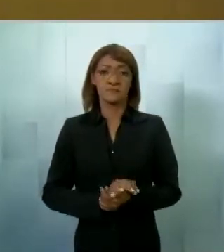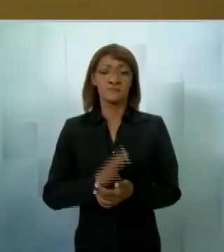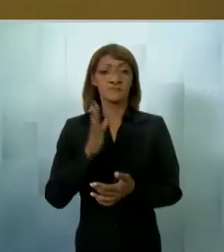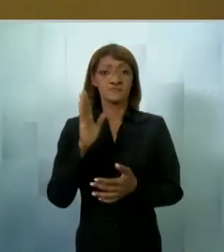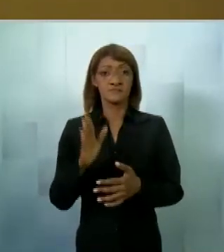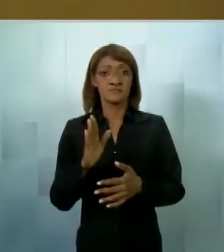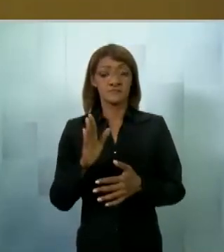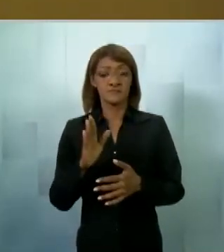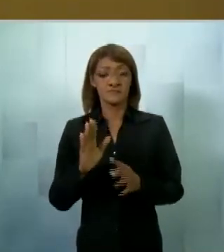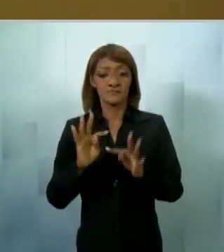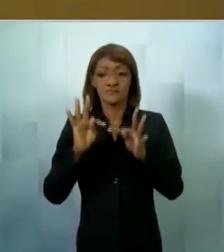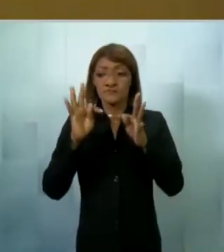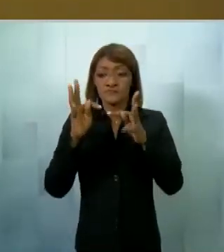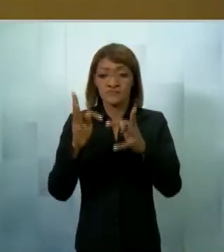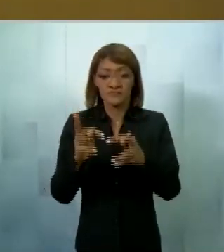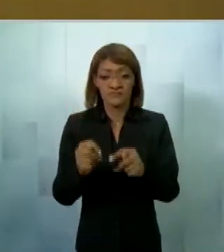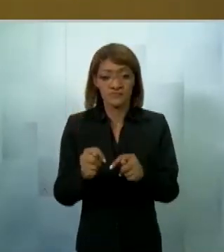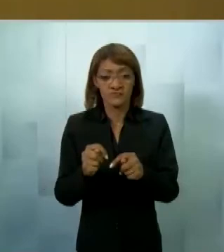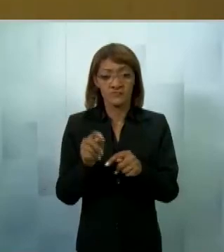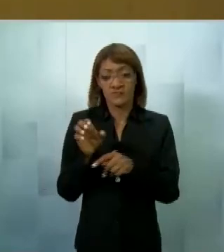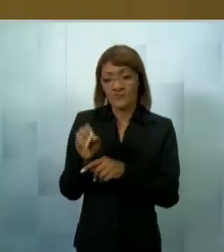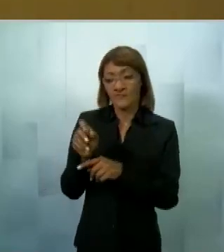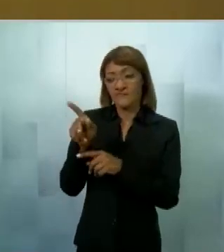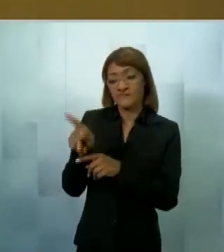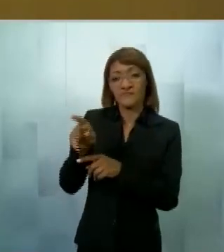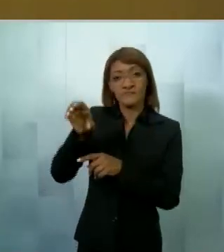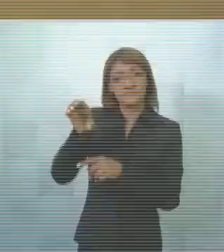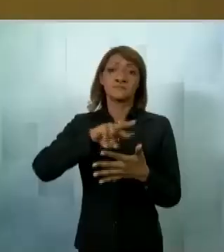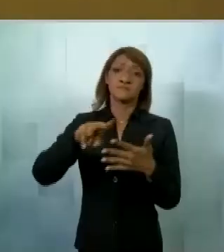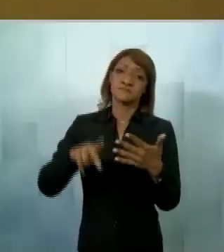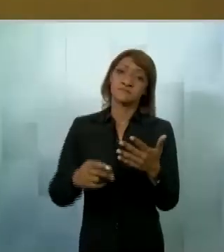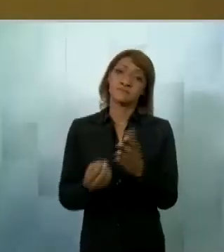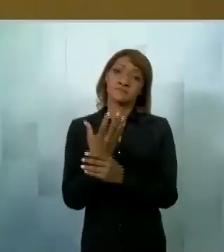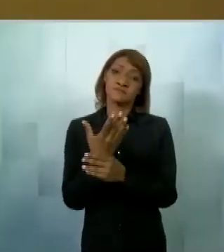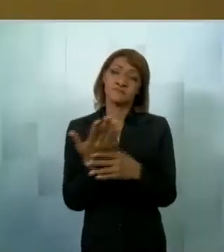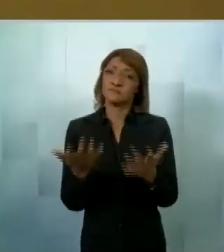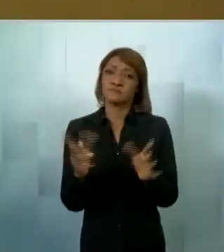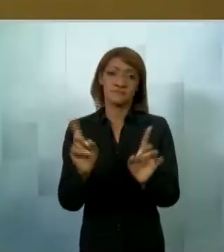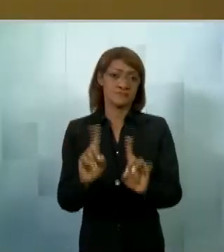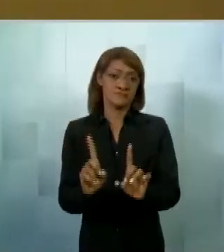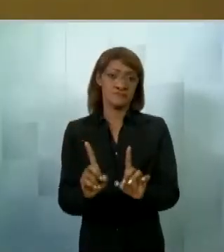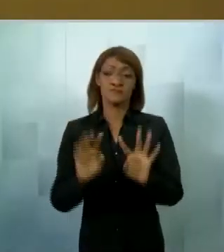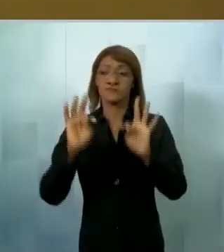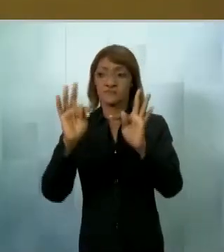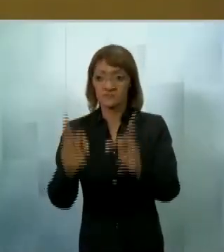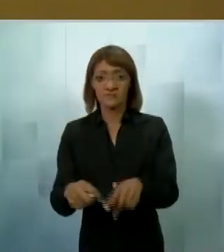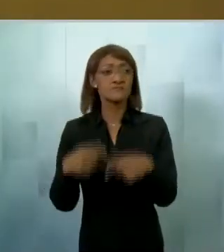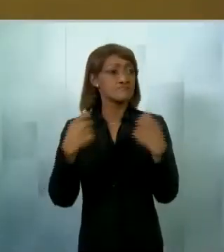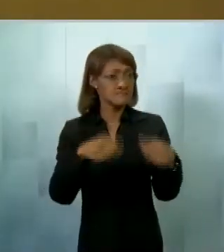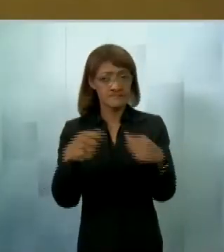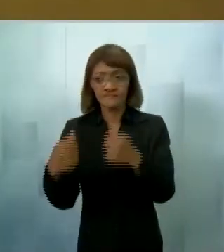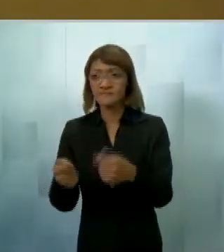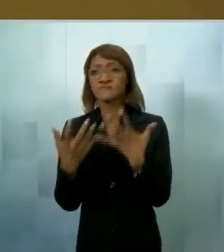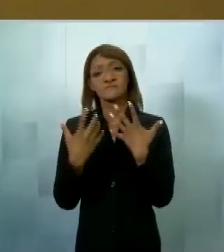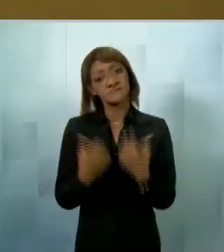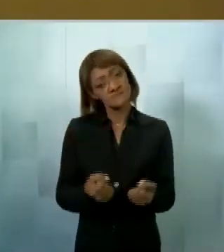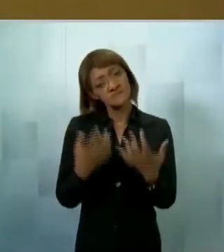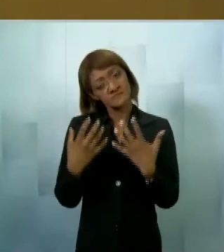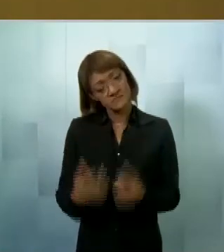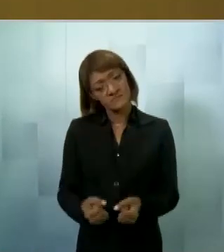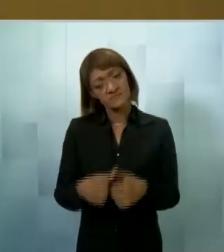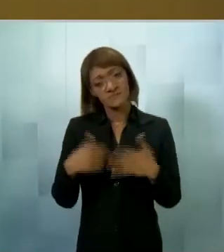integrado este processo de OPC neste exato momento. As coisas têm que ser consensuadas mesmo. E a gente só